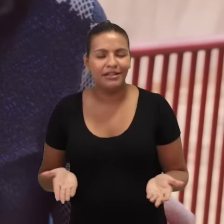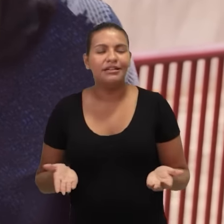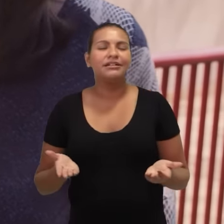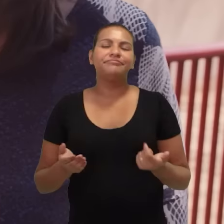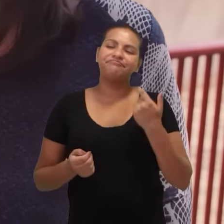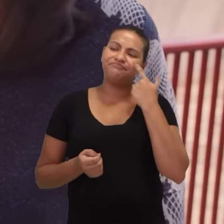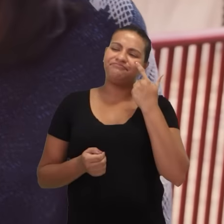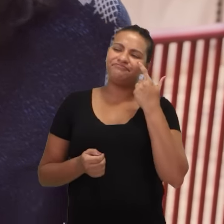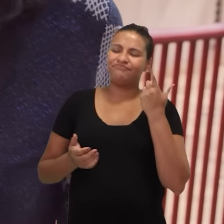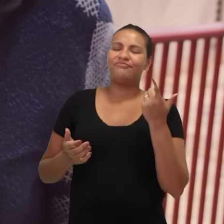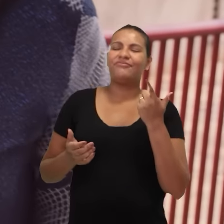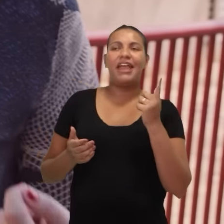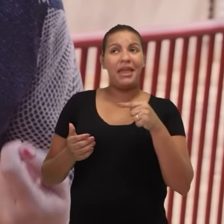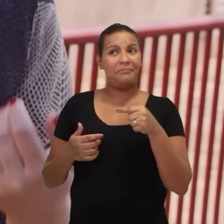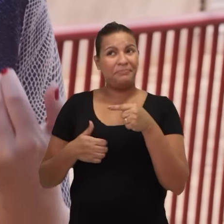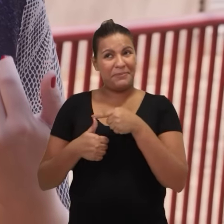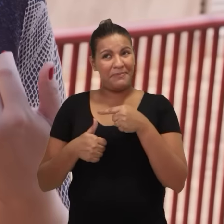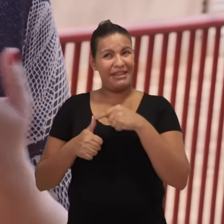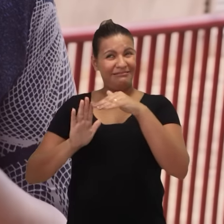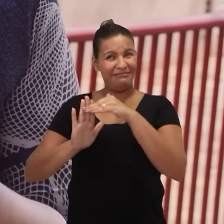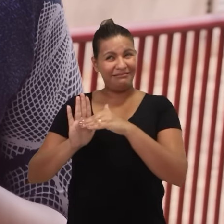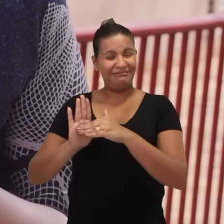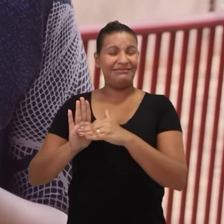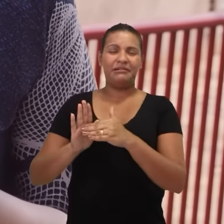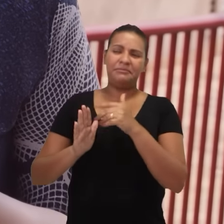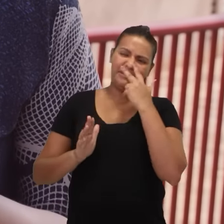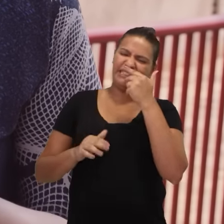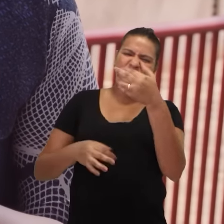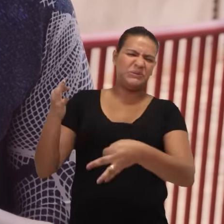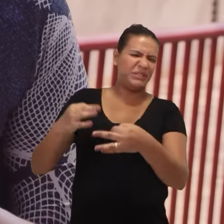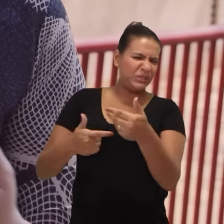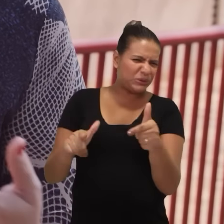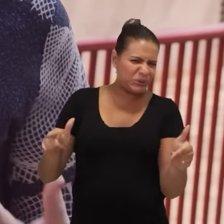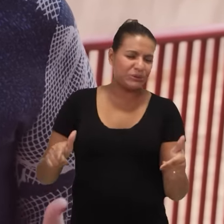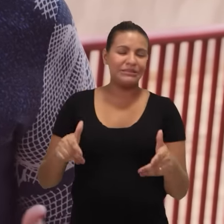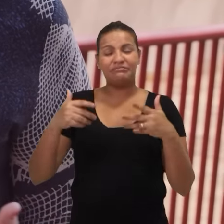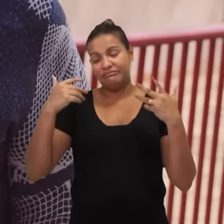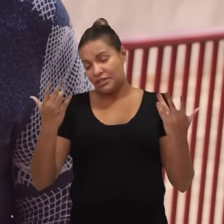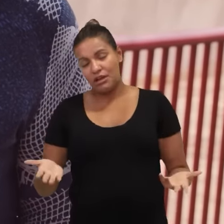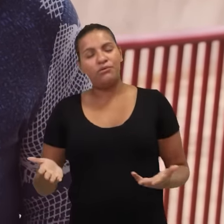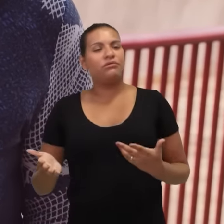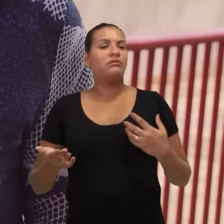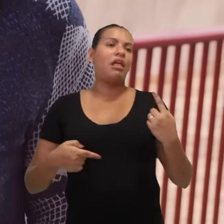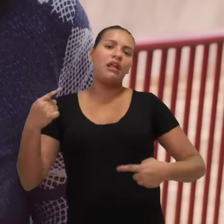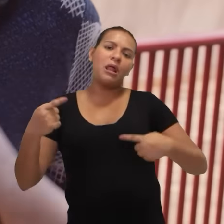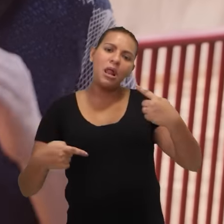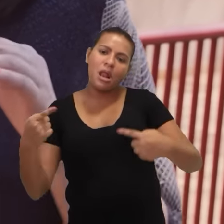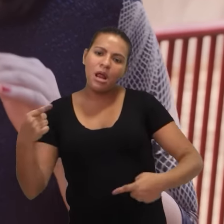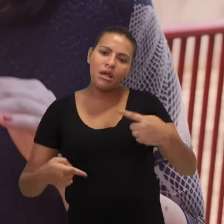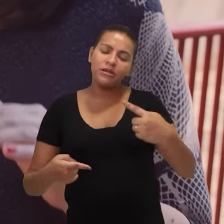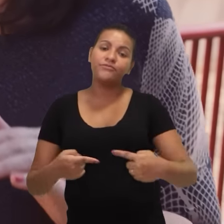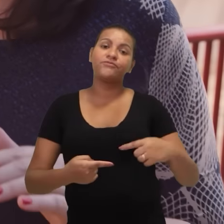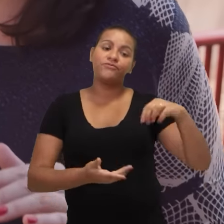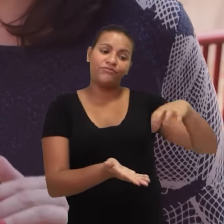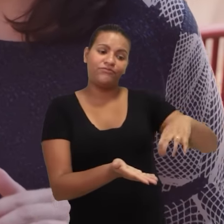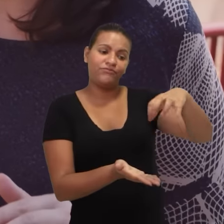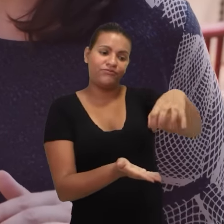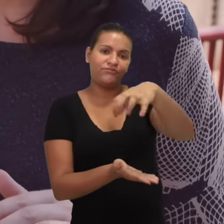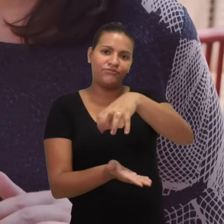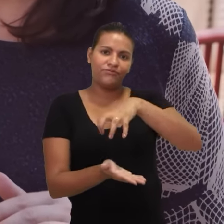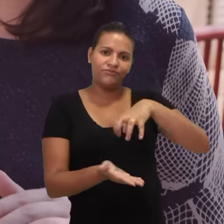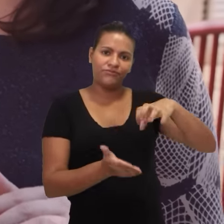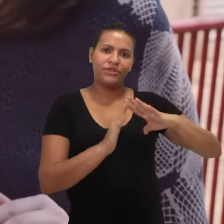Eles estavam vendo que não era justo. Então, os próprios professores e gestores das unidades acalmaram o